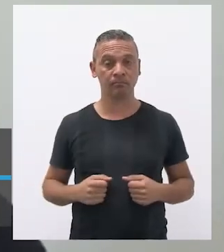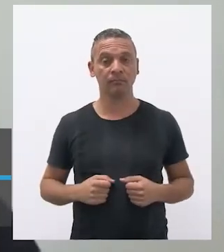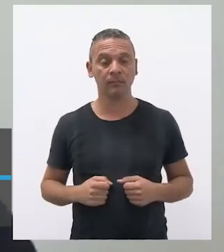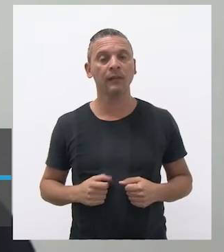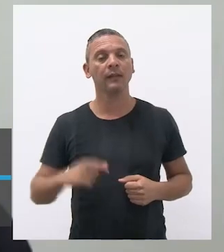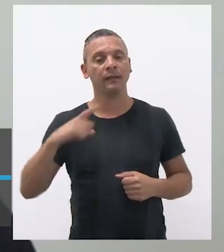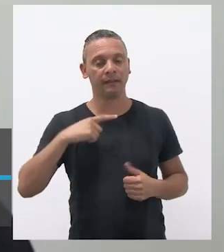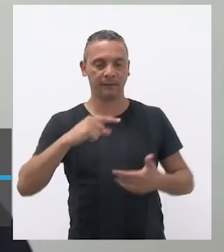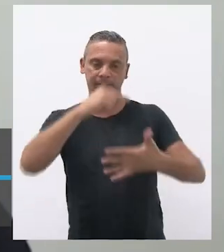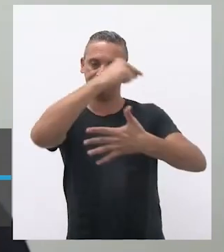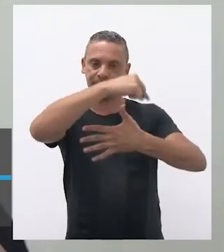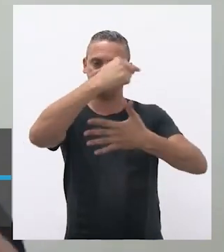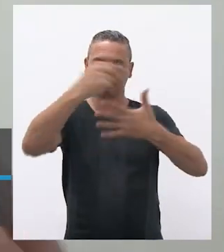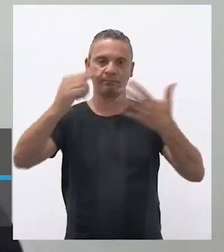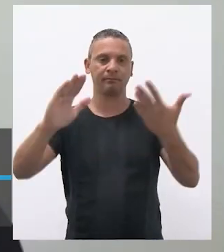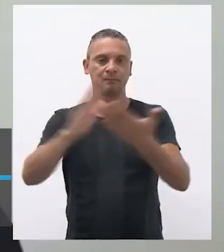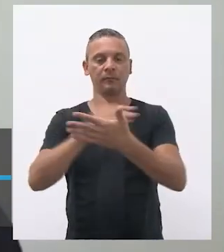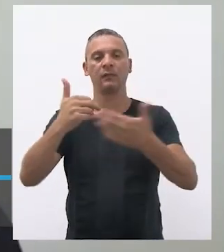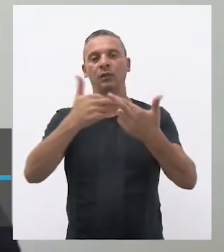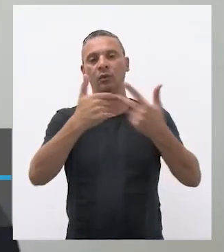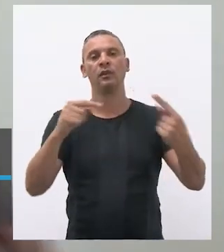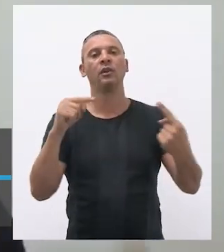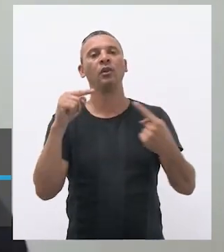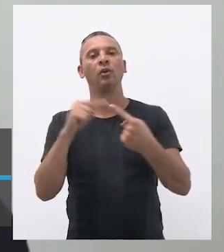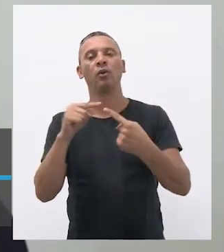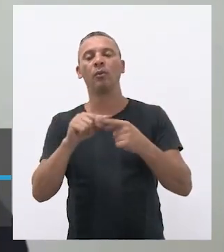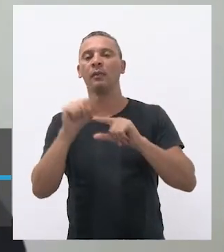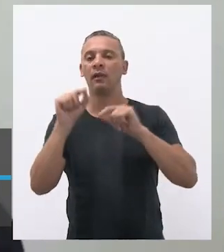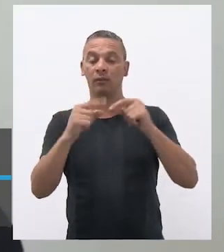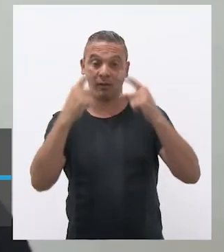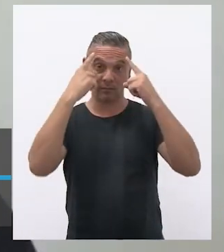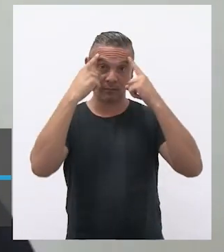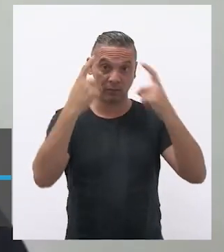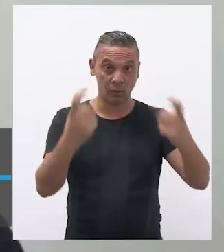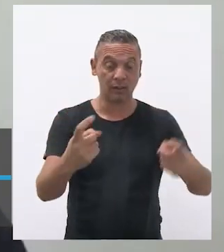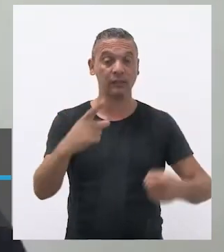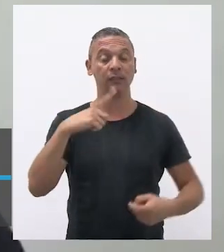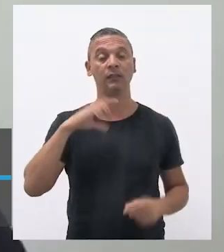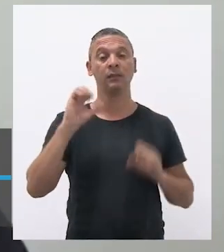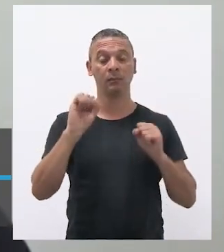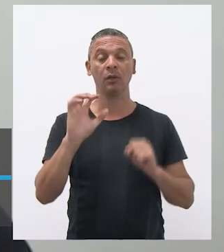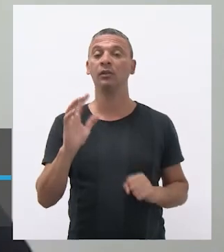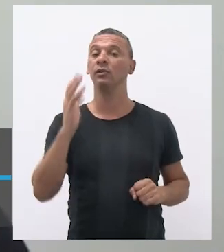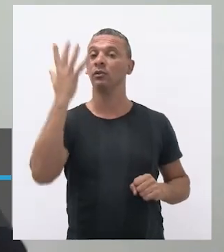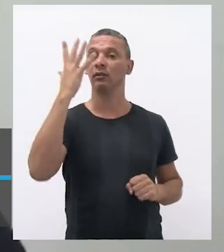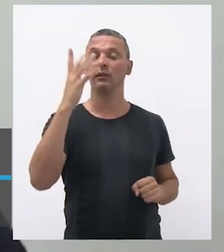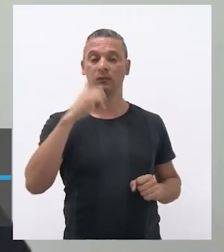intimidação, chantagem, né, ridicularização, limitação do direito de ir e vir,